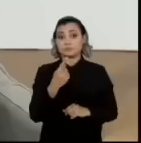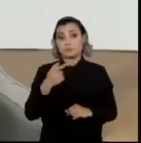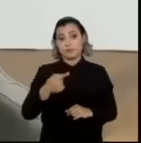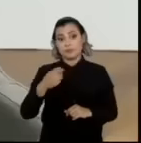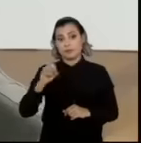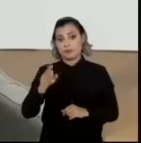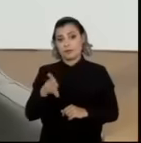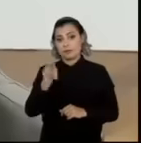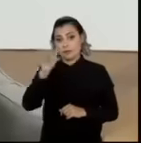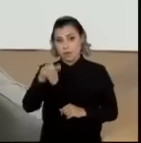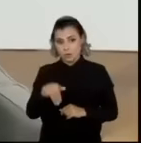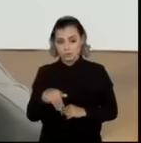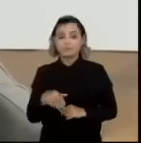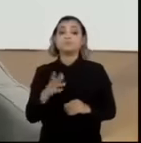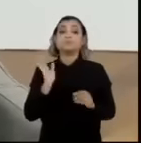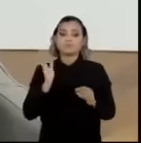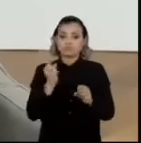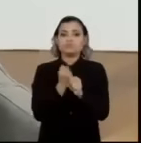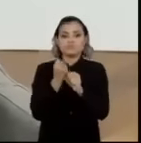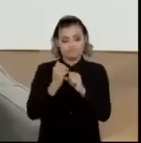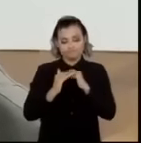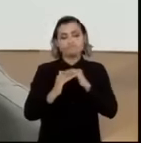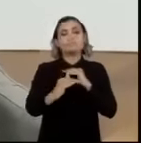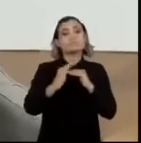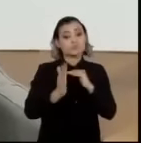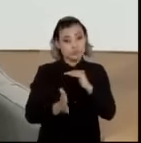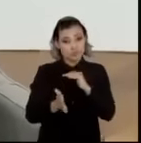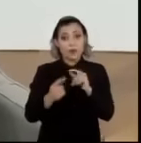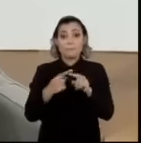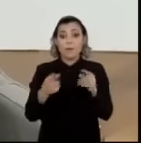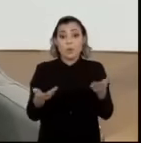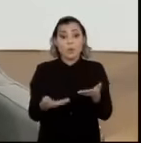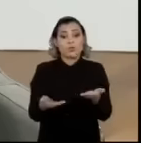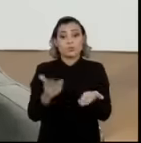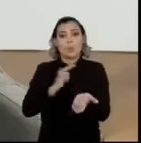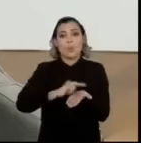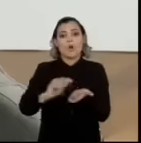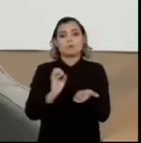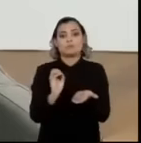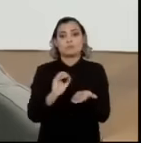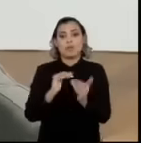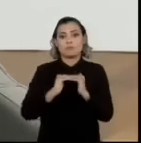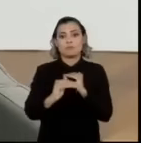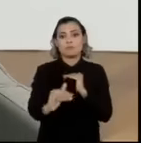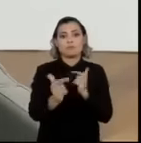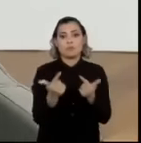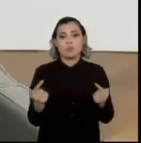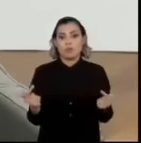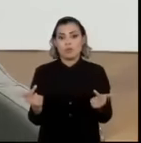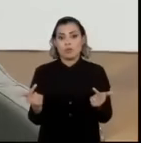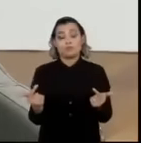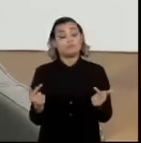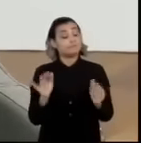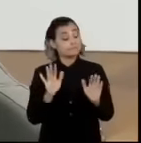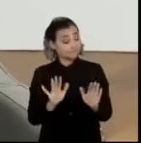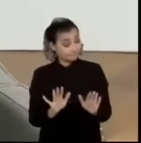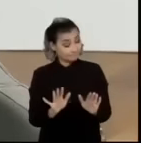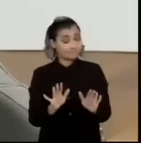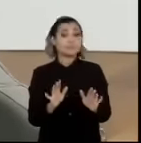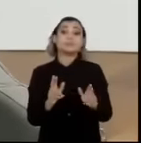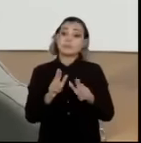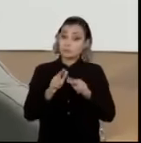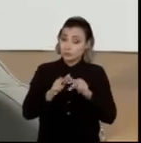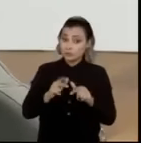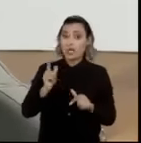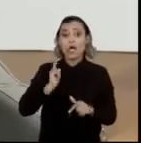ela já foi, ainda que parcialmente, asfaltada. E hoje está sem o asfalto. Então, aí é uma questão de colocar as coisas nos seus devidos lugares.